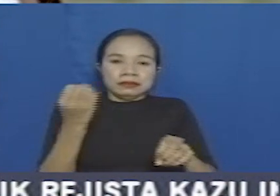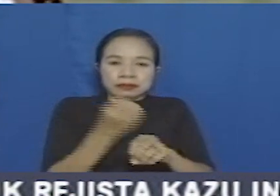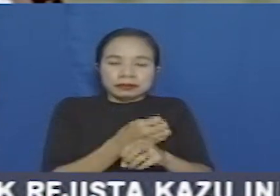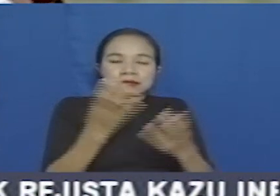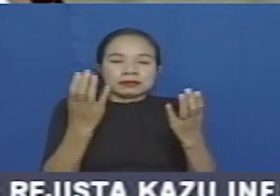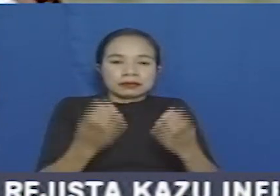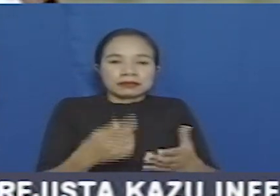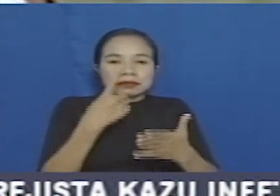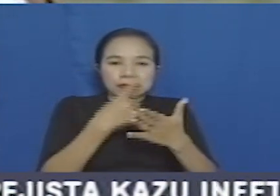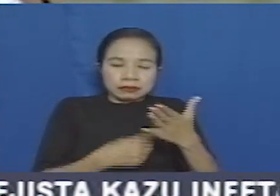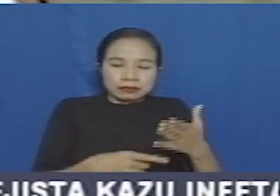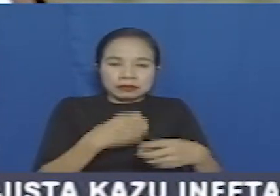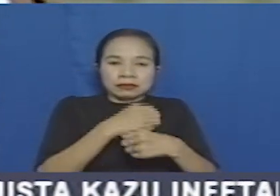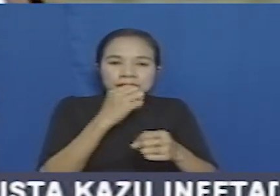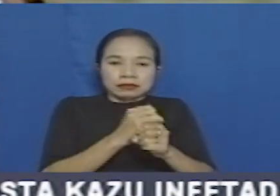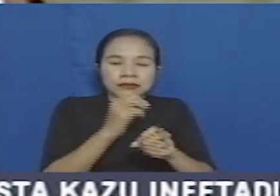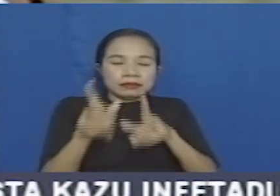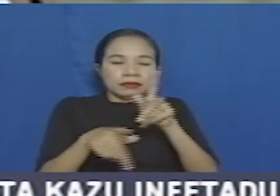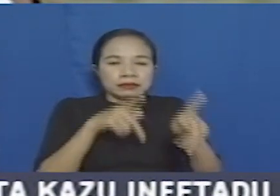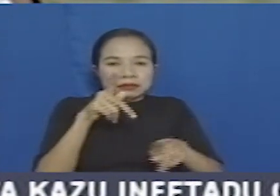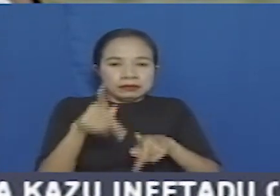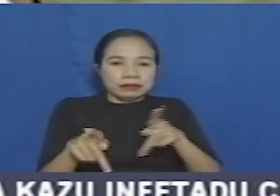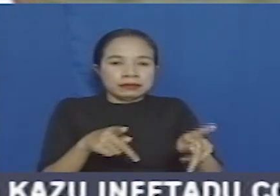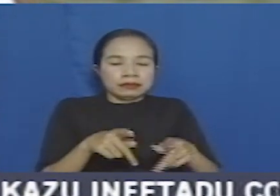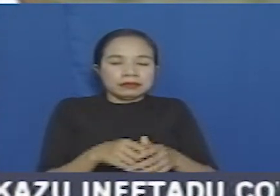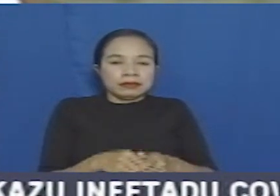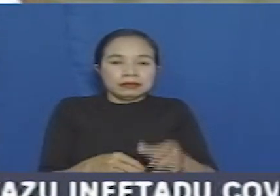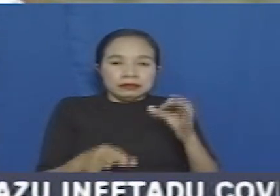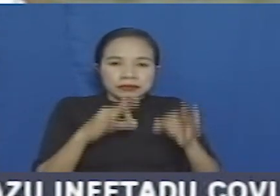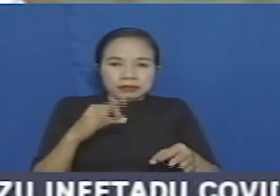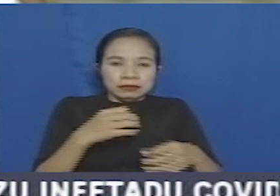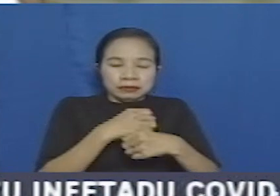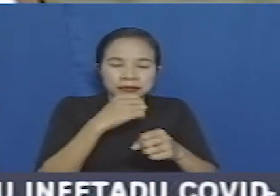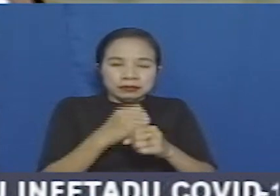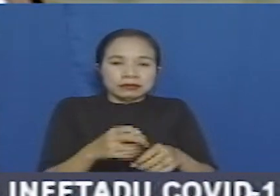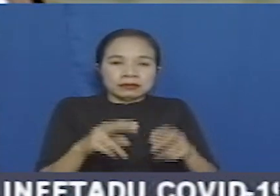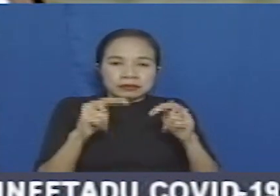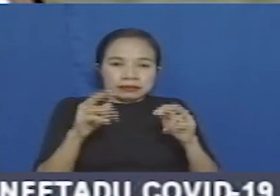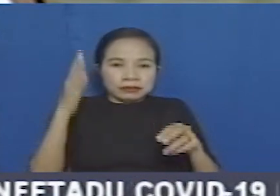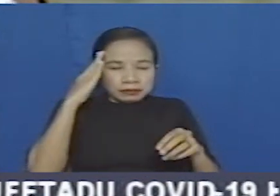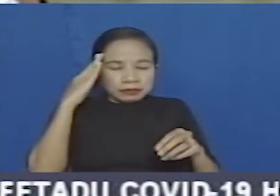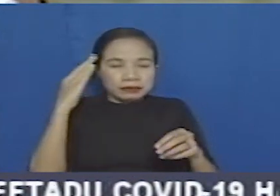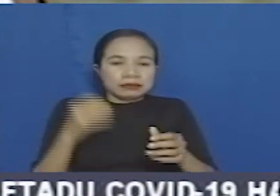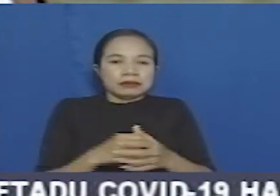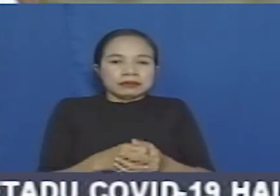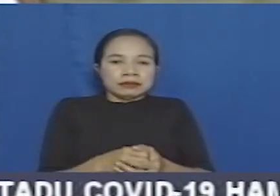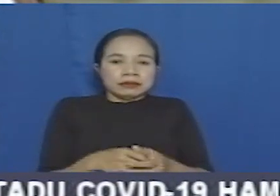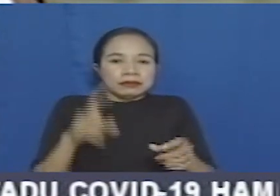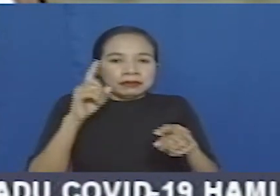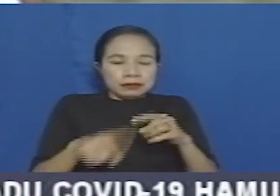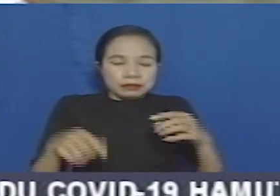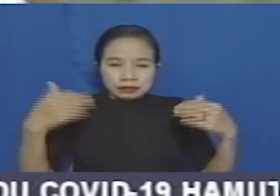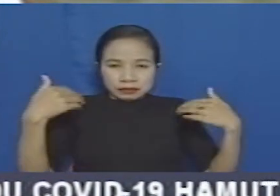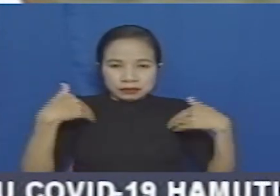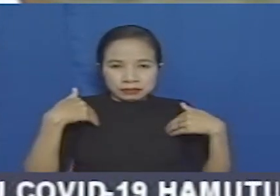cara com saída na que está para o povo do objetivo leste. Se vê que ela não, e tá tendo que reconhecer, até nem para ver o prevene. Lá vem ir a